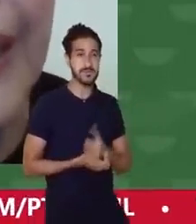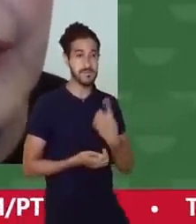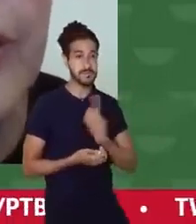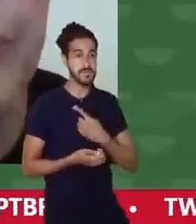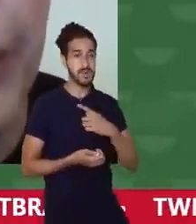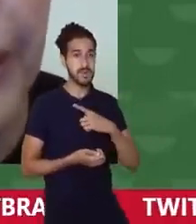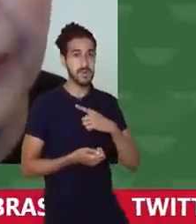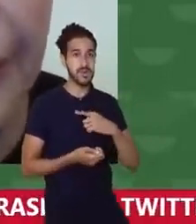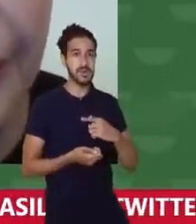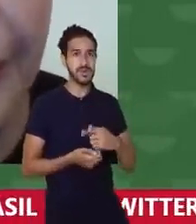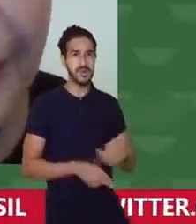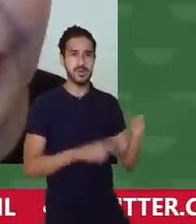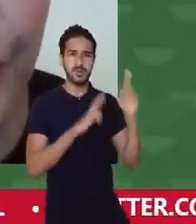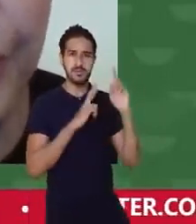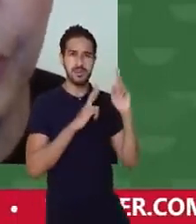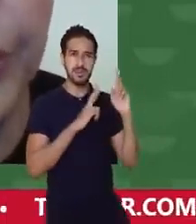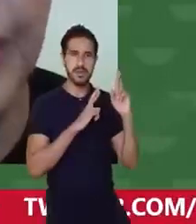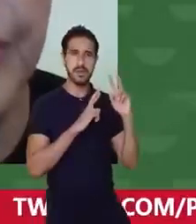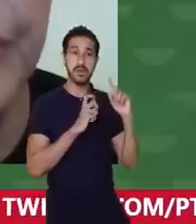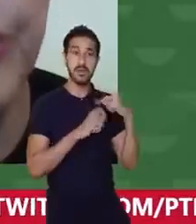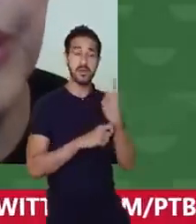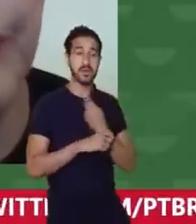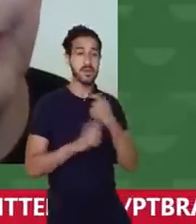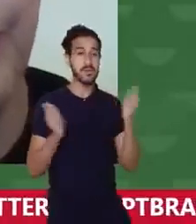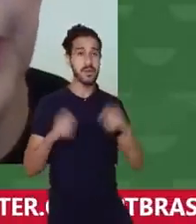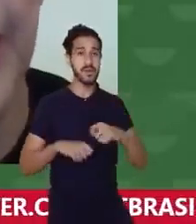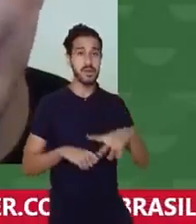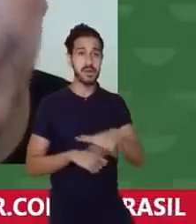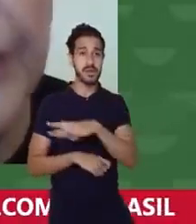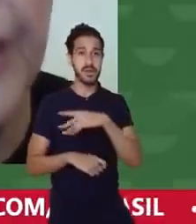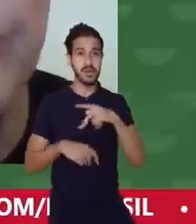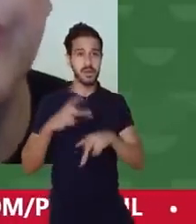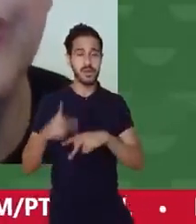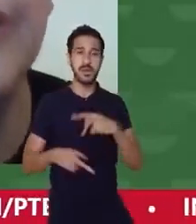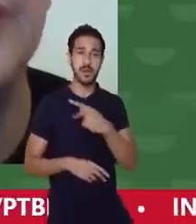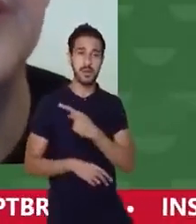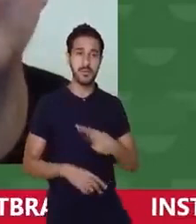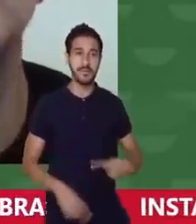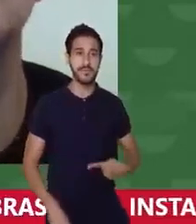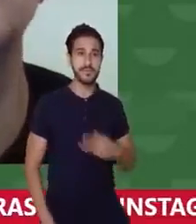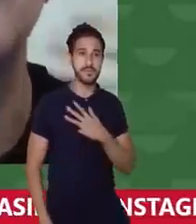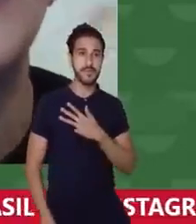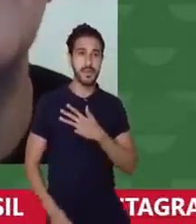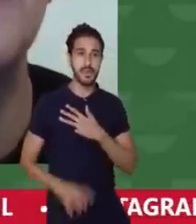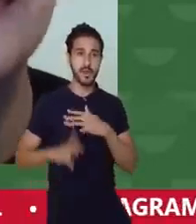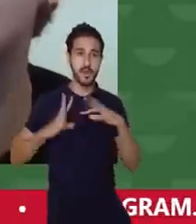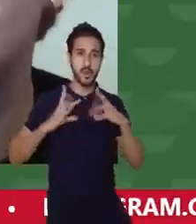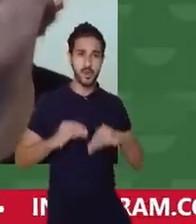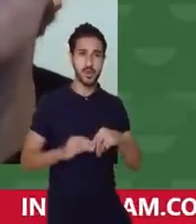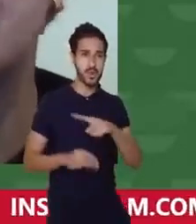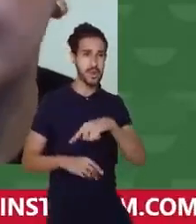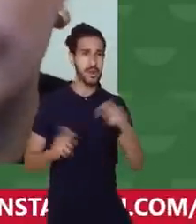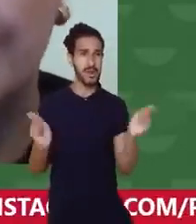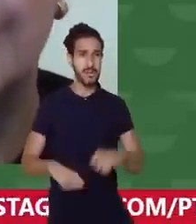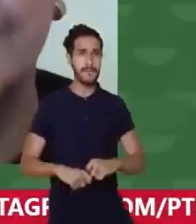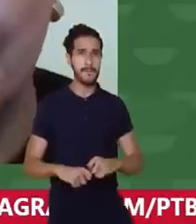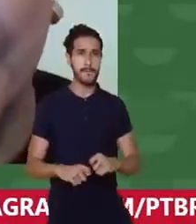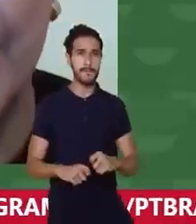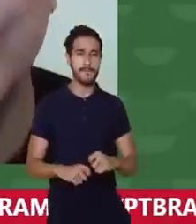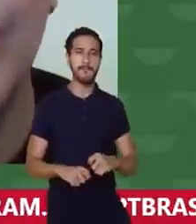Temos essa grande esperança, que é a nossa alternativa no campo popular, que é o presidente Lula, e toda a sua